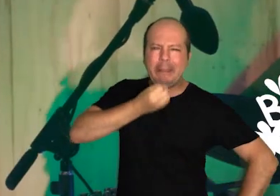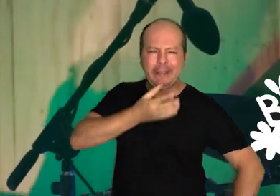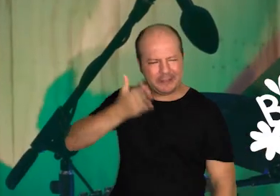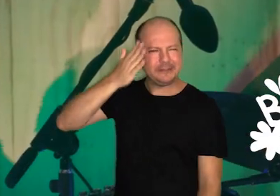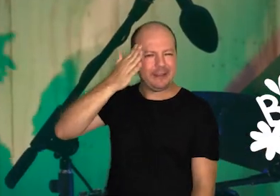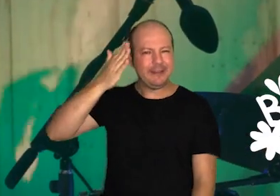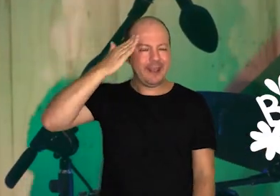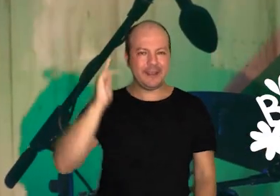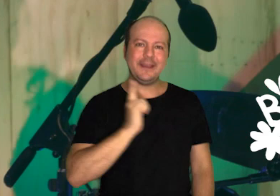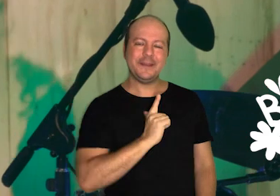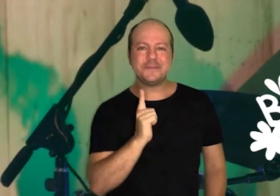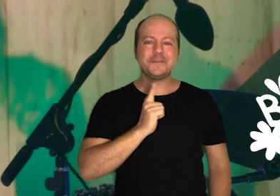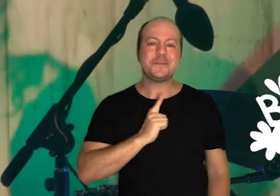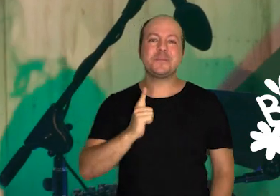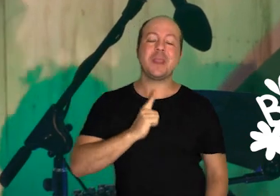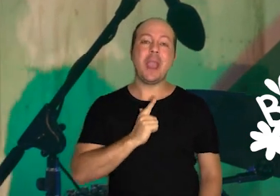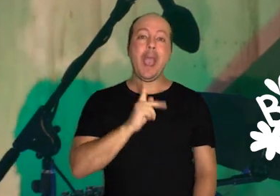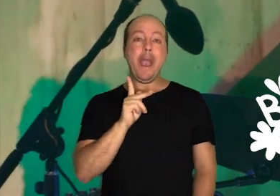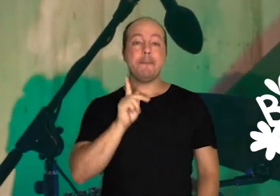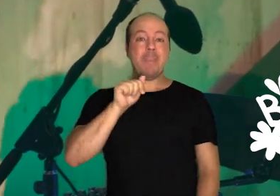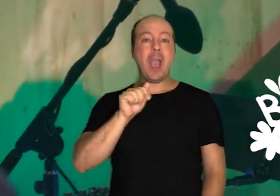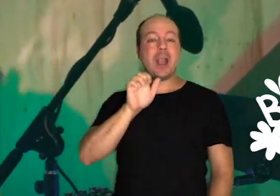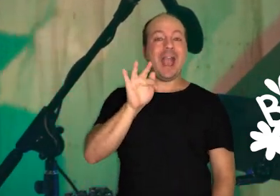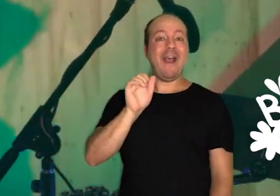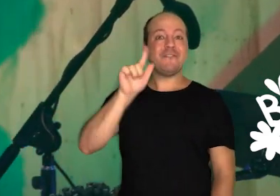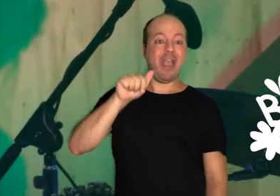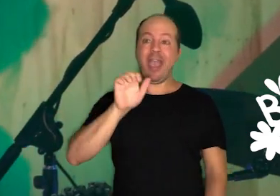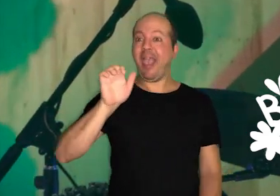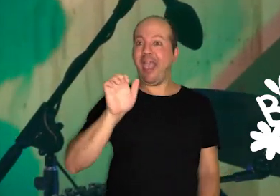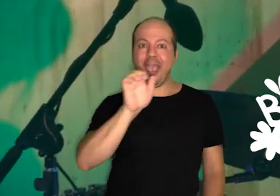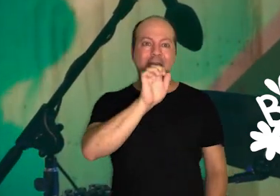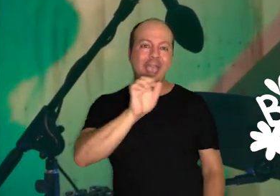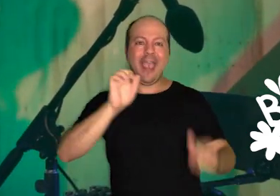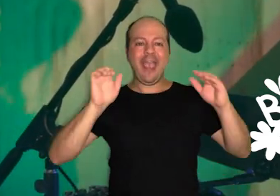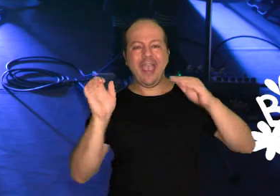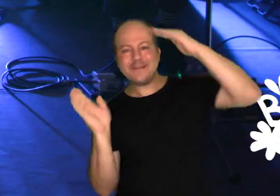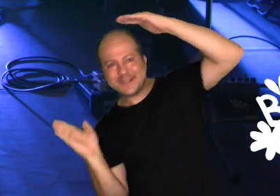procurando bem, eu sei que tem. No pé do café, eu vejo